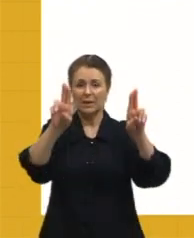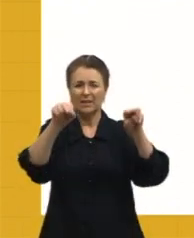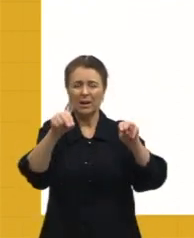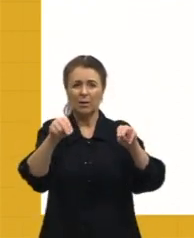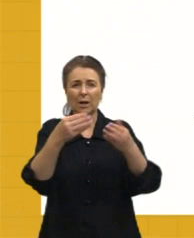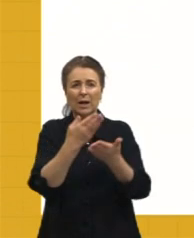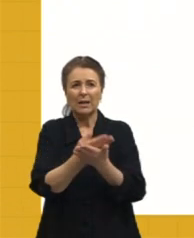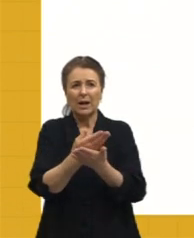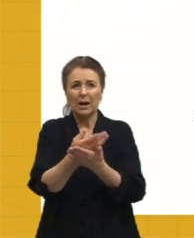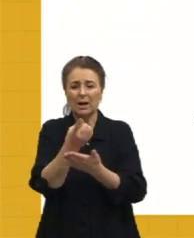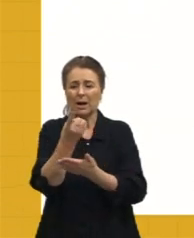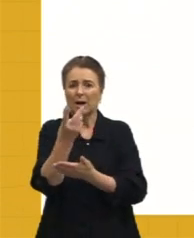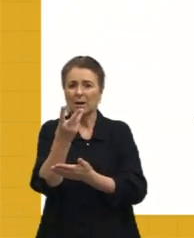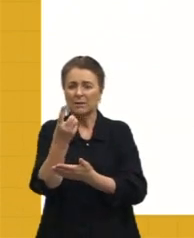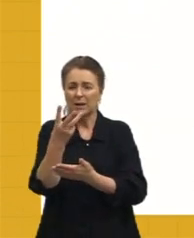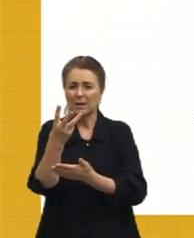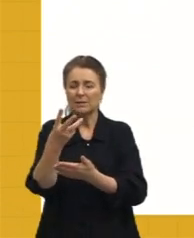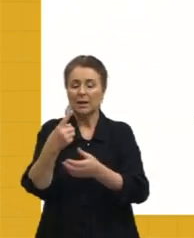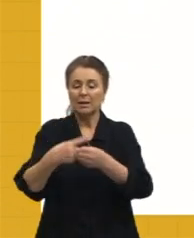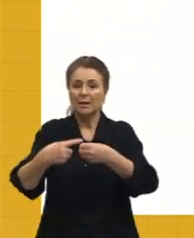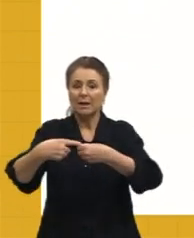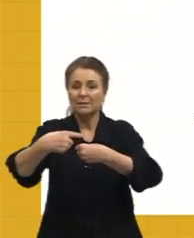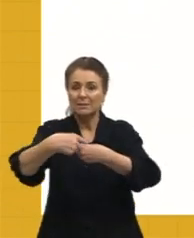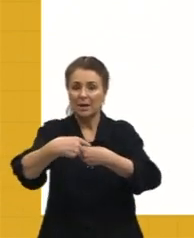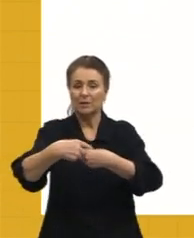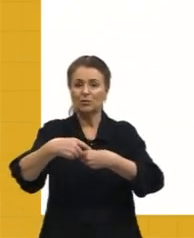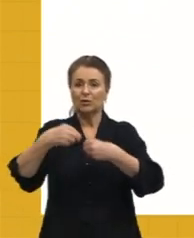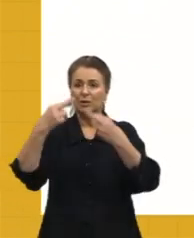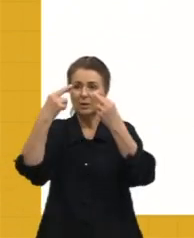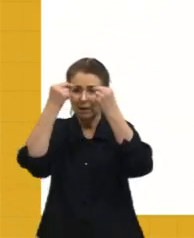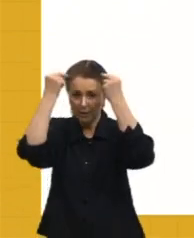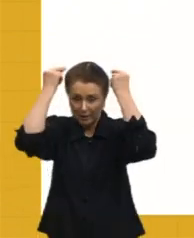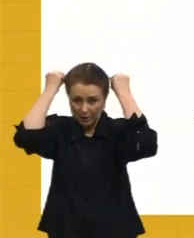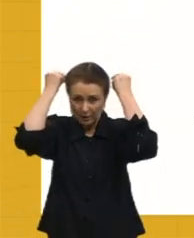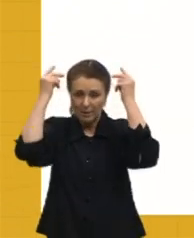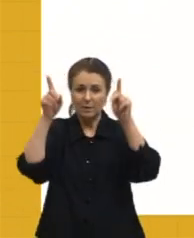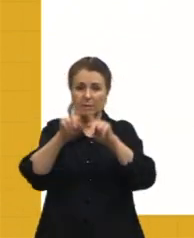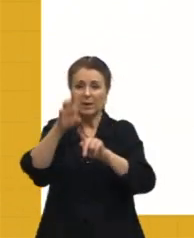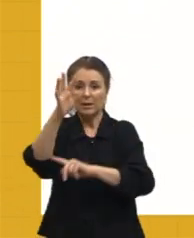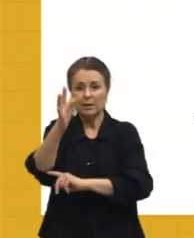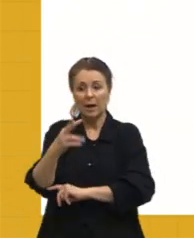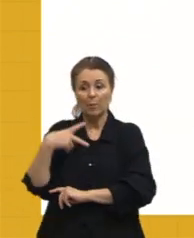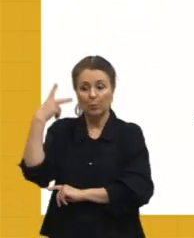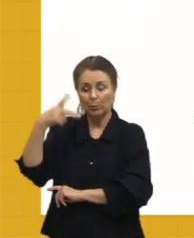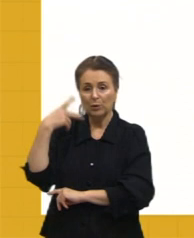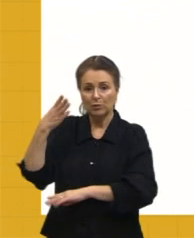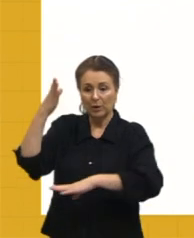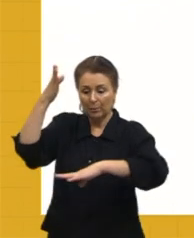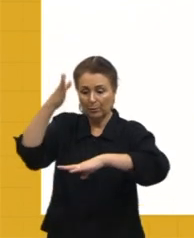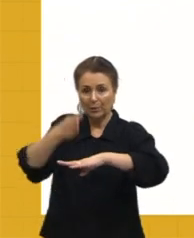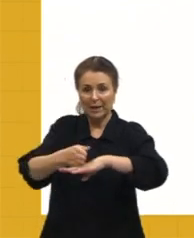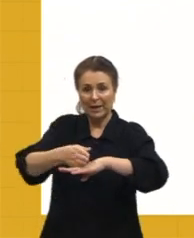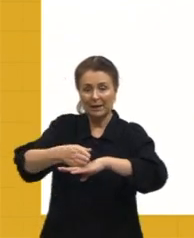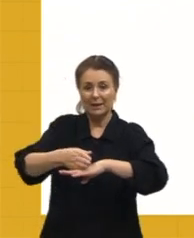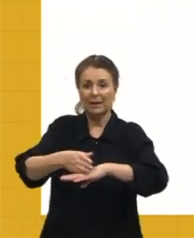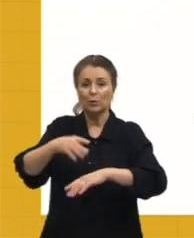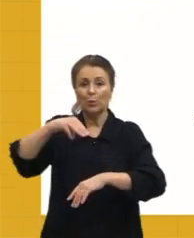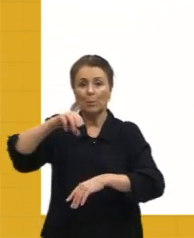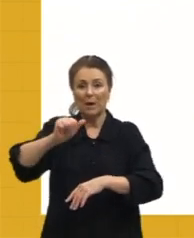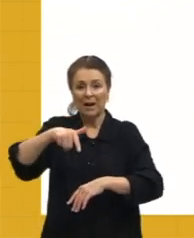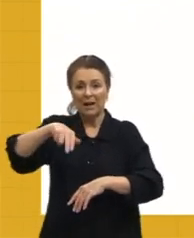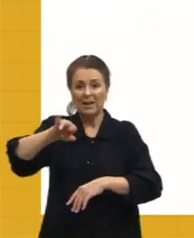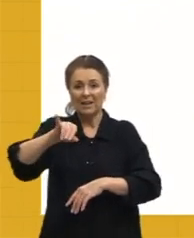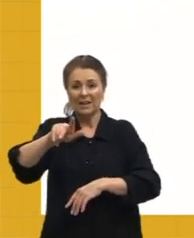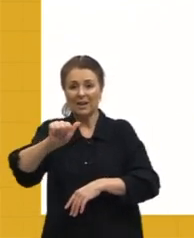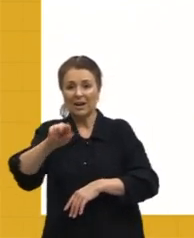13 da pólise ideal da Grécia na filosofia moderna política moderna como Maquiavel e na política contemporânea nós